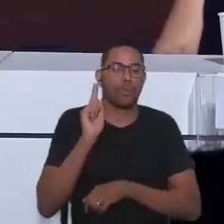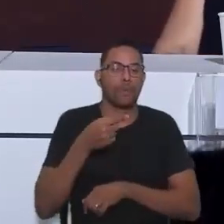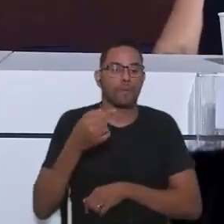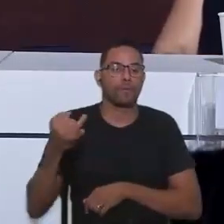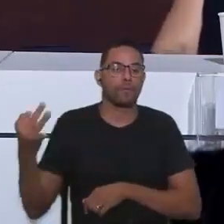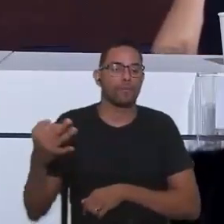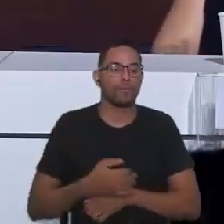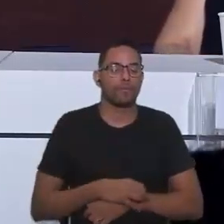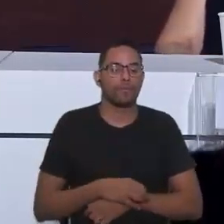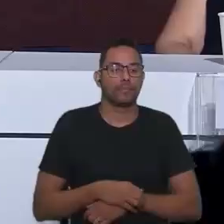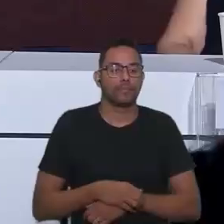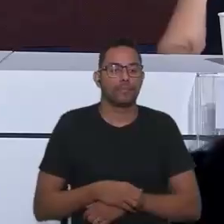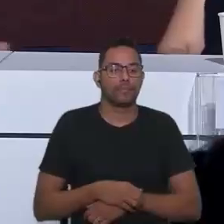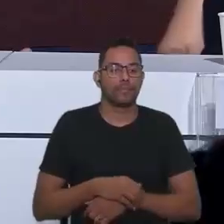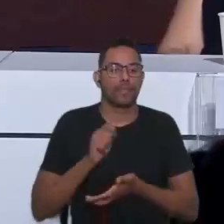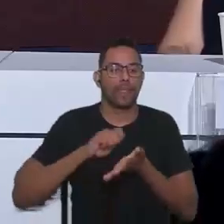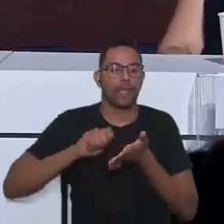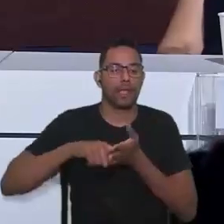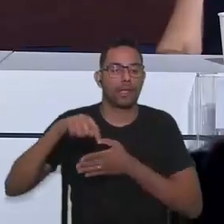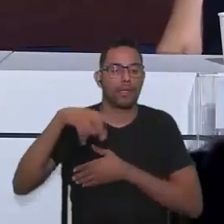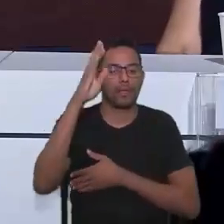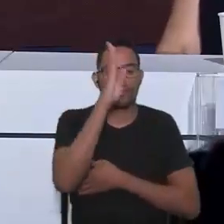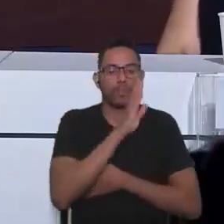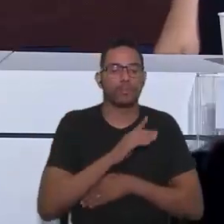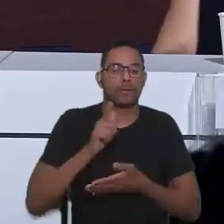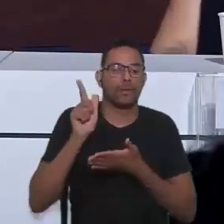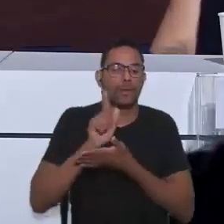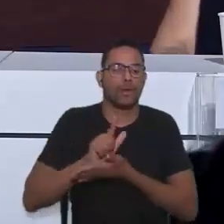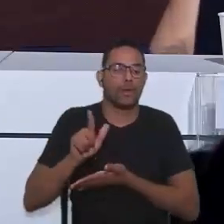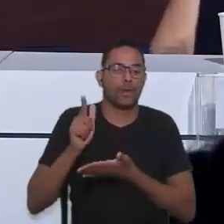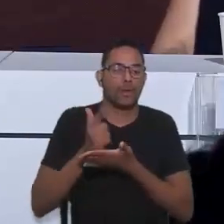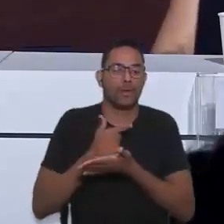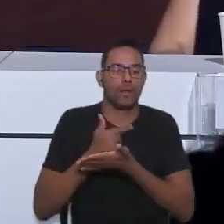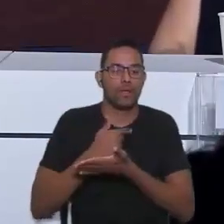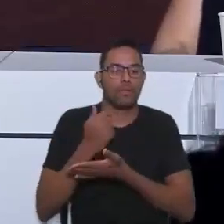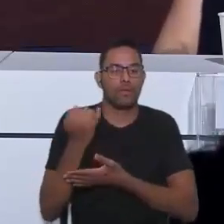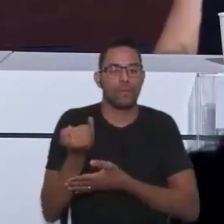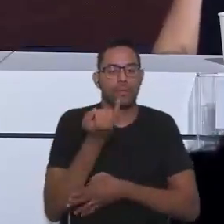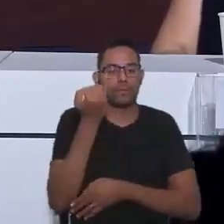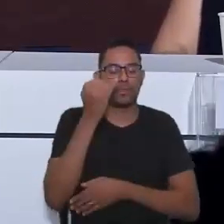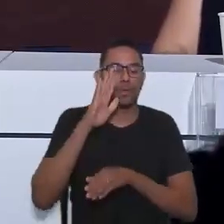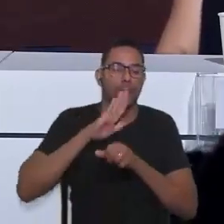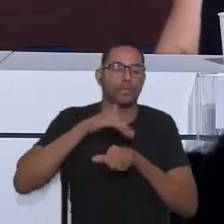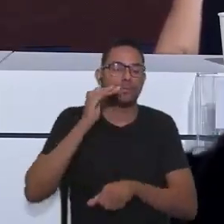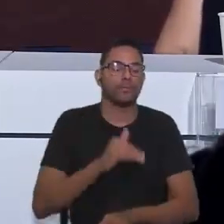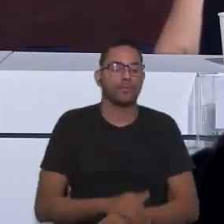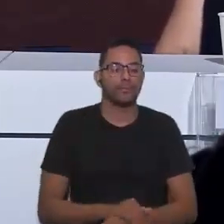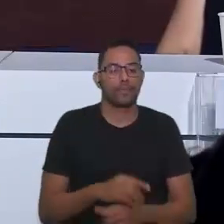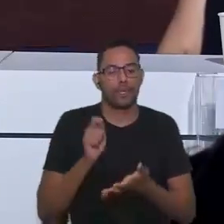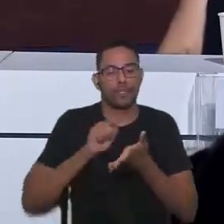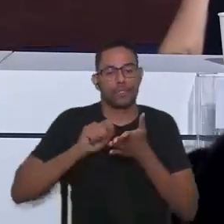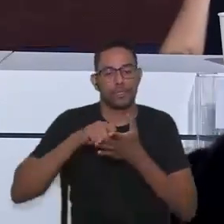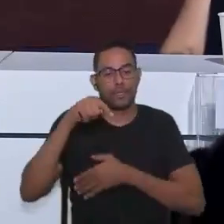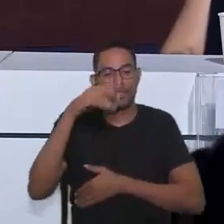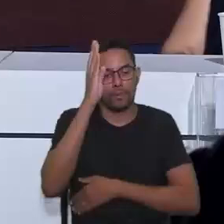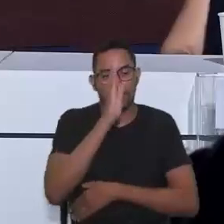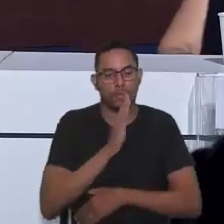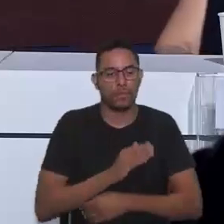milénio escrito no Brasil, por isso o livro mais importante deste século escrito no Brasil.